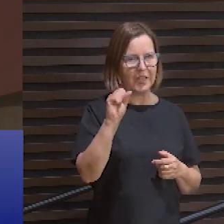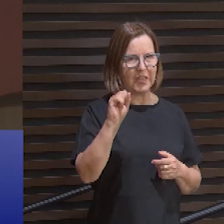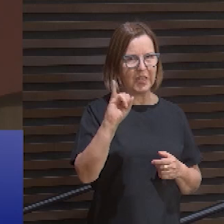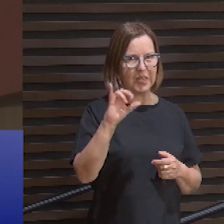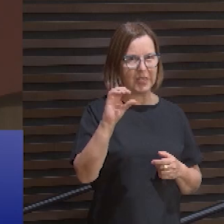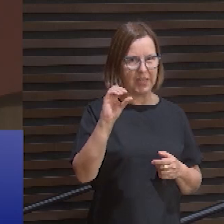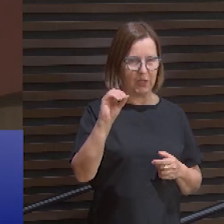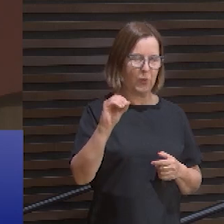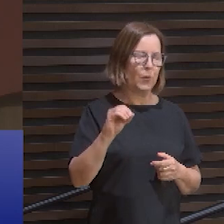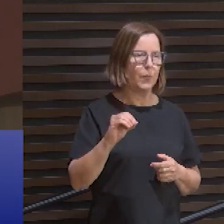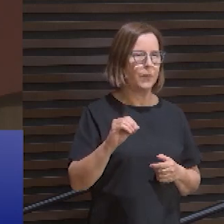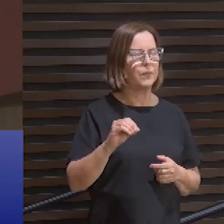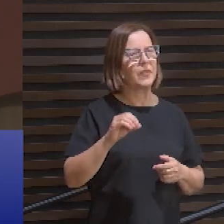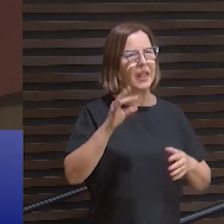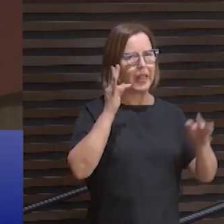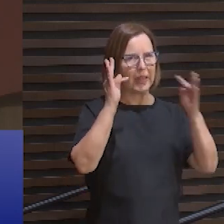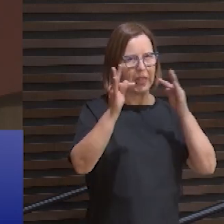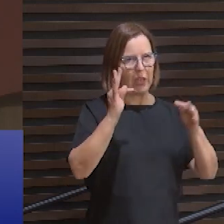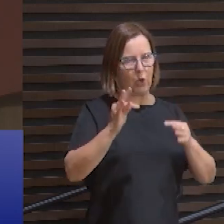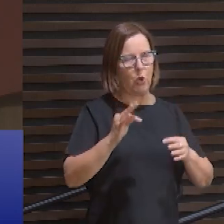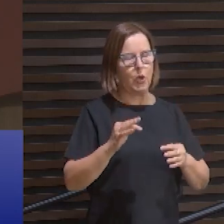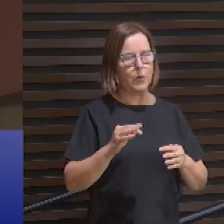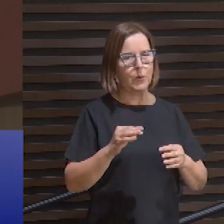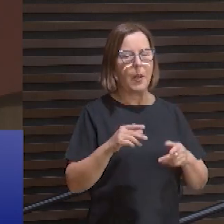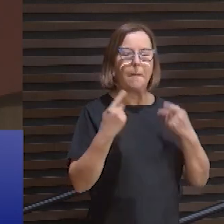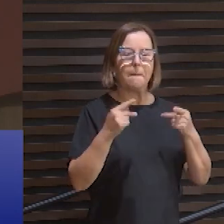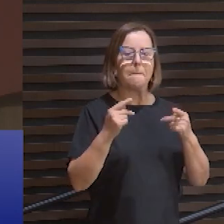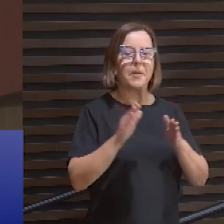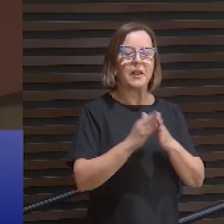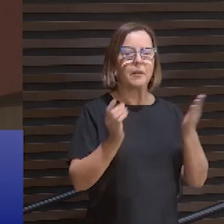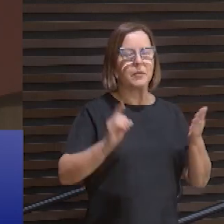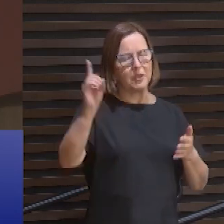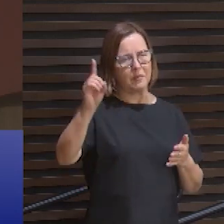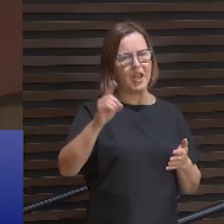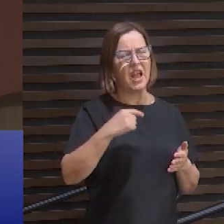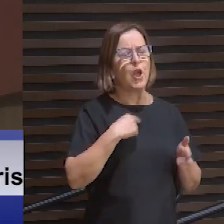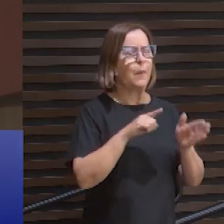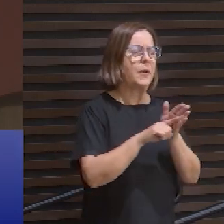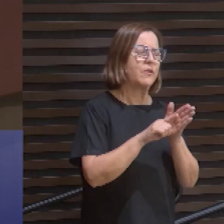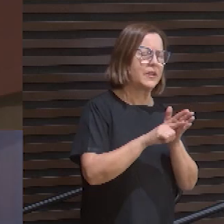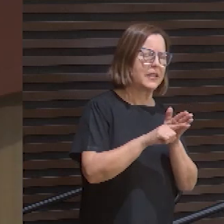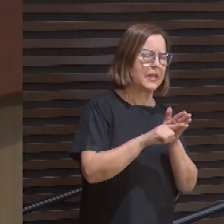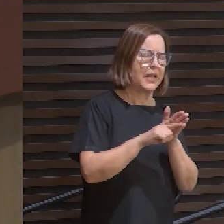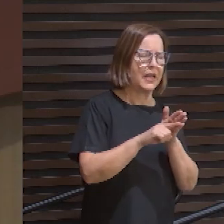da Bíblia. Eu vou fazer uma pergunta de ignorante.